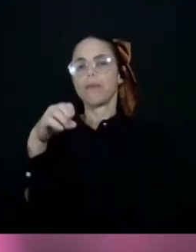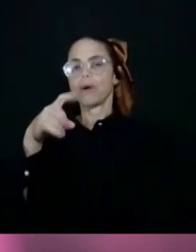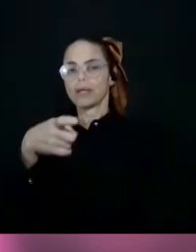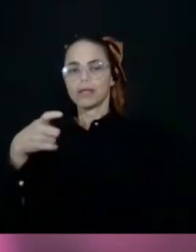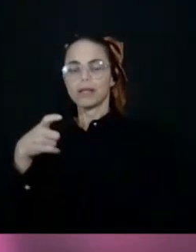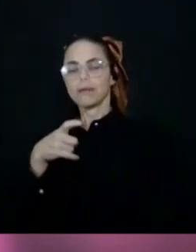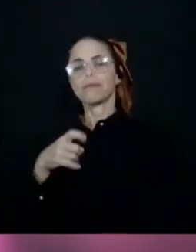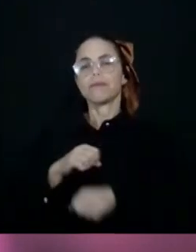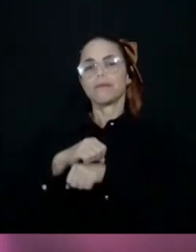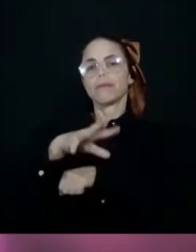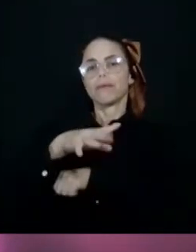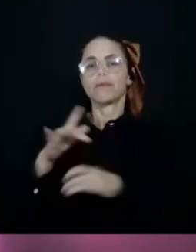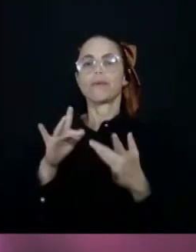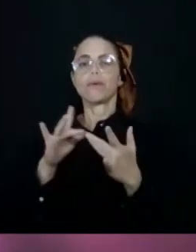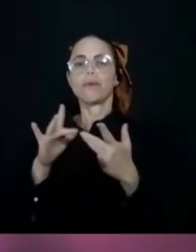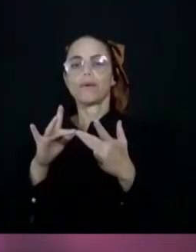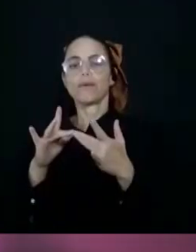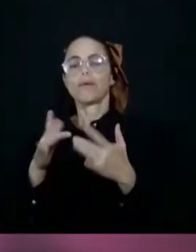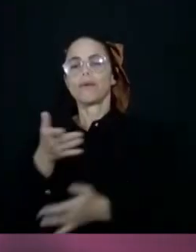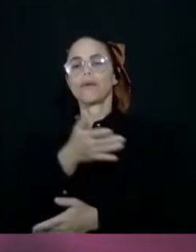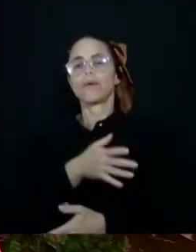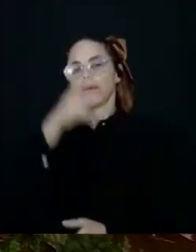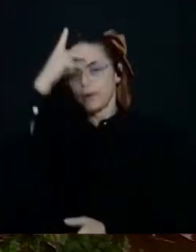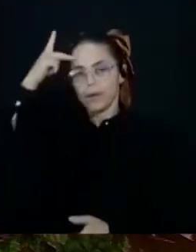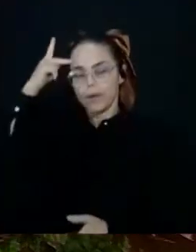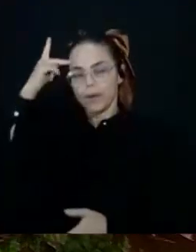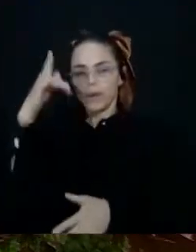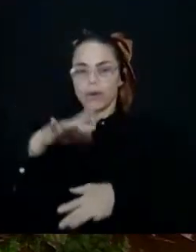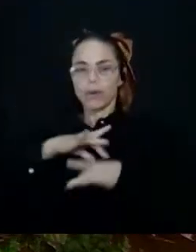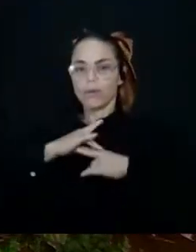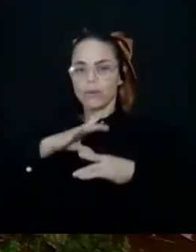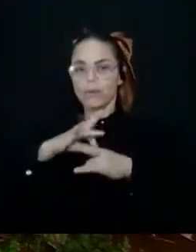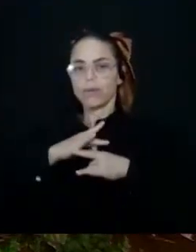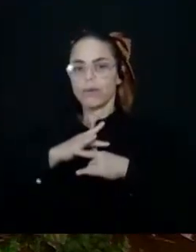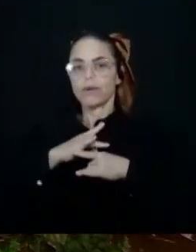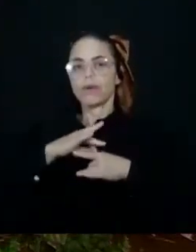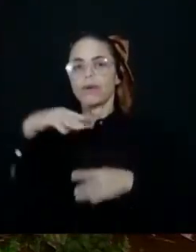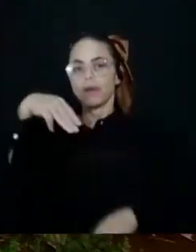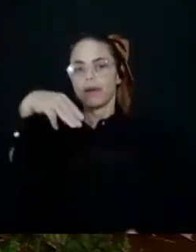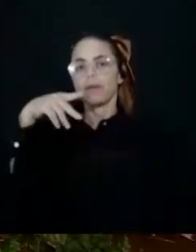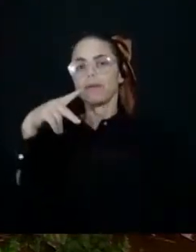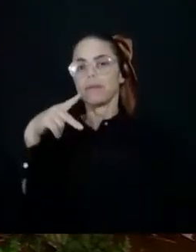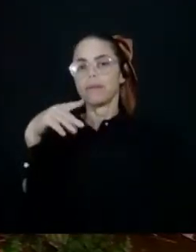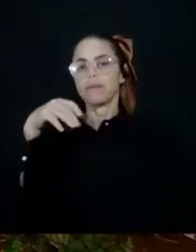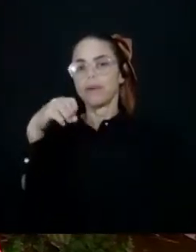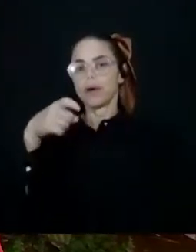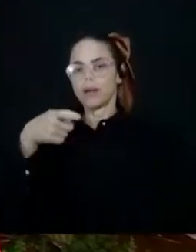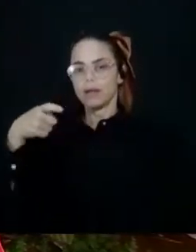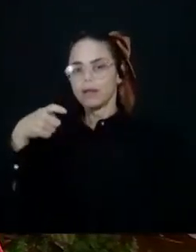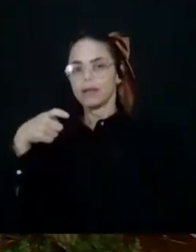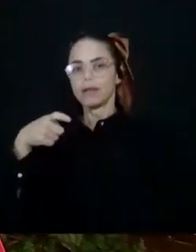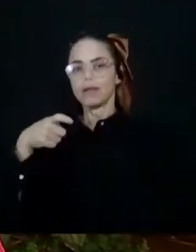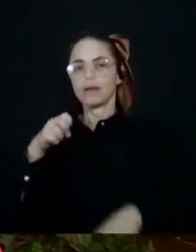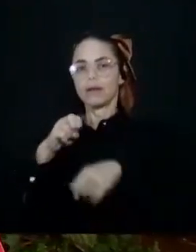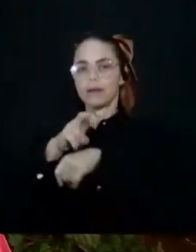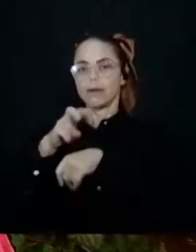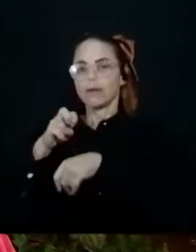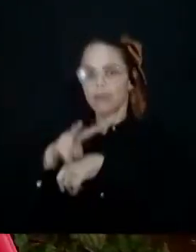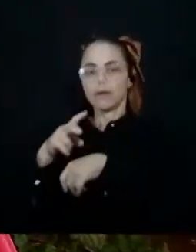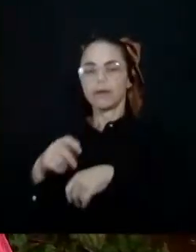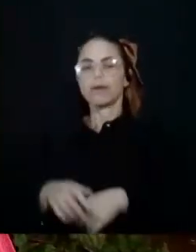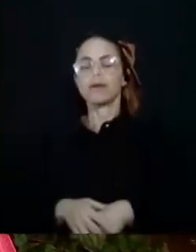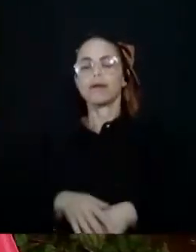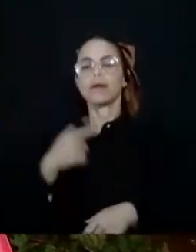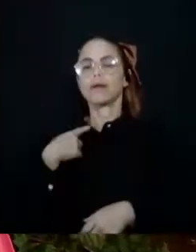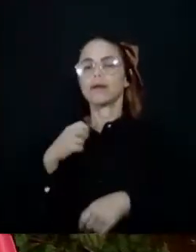pelo contato próximo com pessoas infectadas. O Mpox é uma doença causada por um vírus, tá? Esse vírus